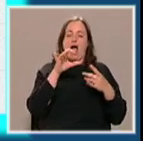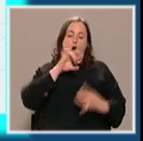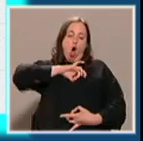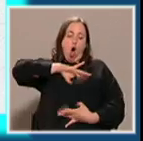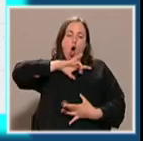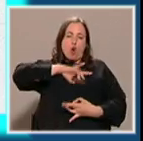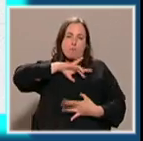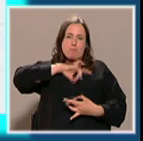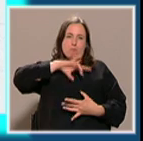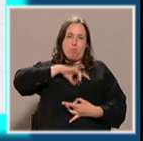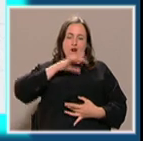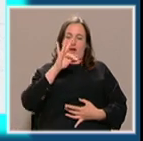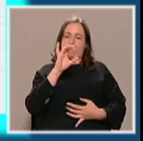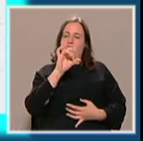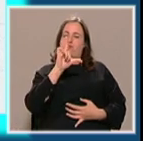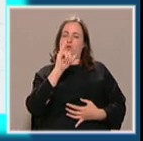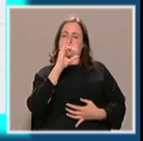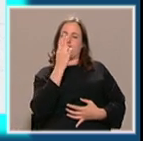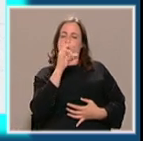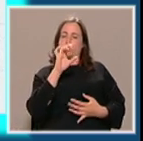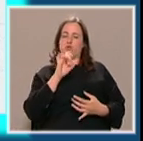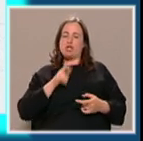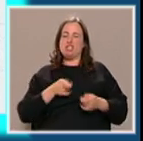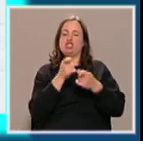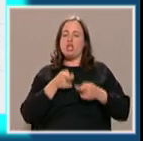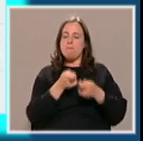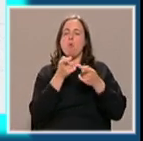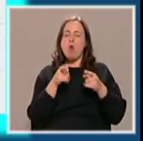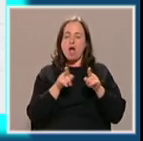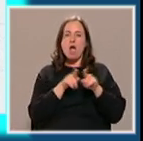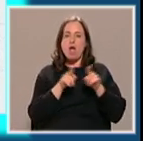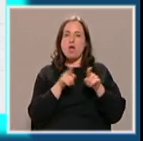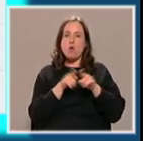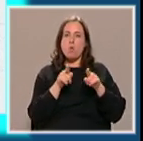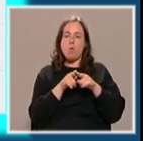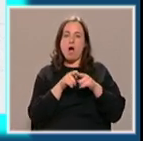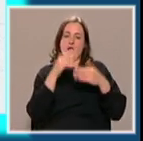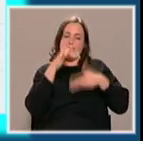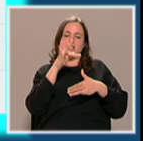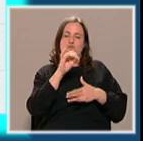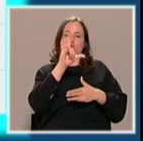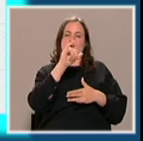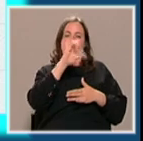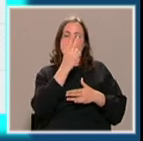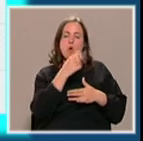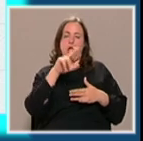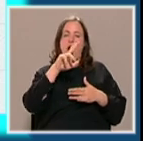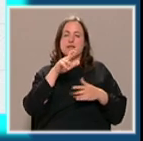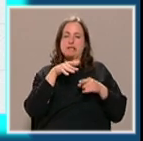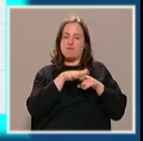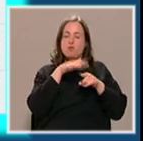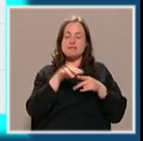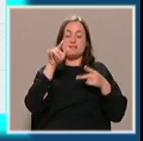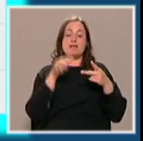que estimula os folículos, então é fácil de compreendermos que ela vai atuar na fase folicular, e a LH, a